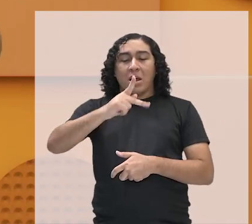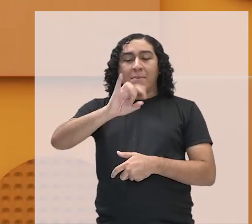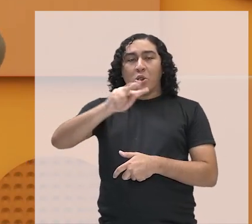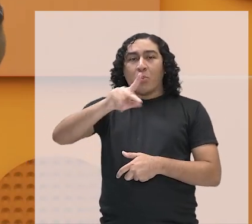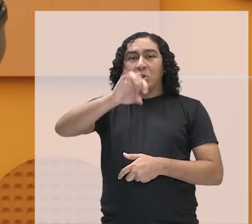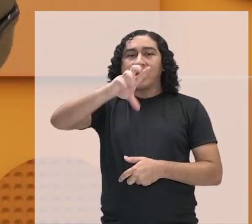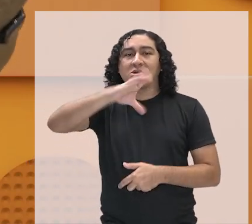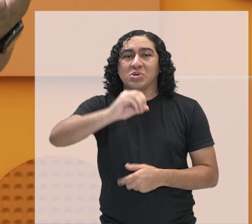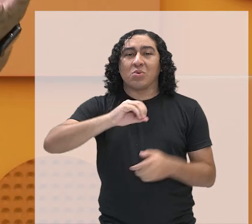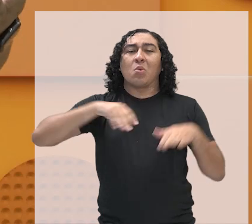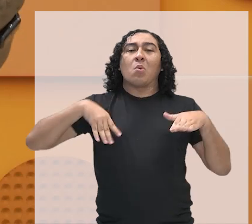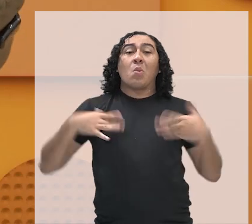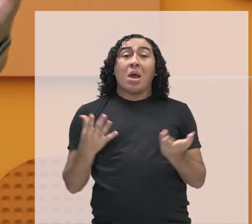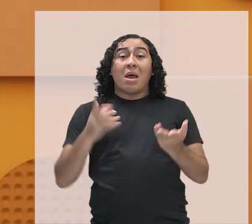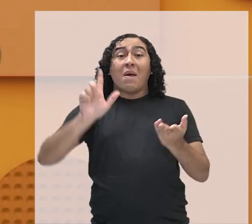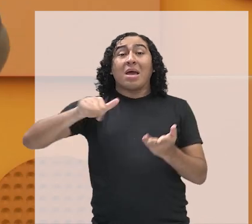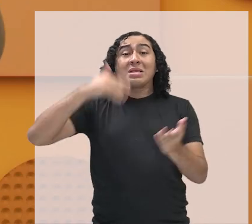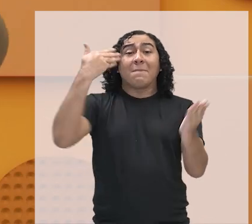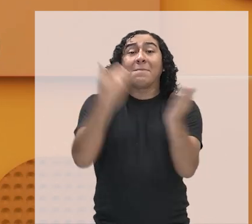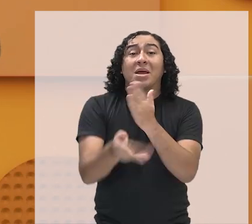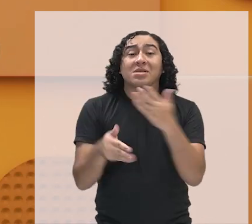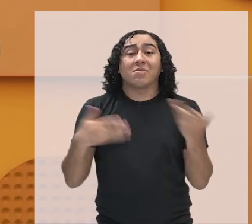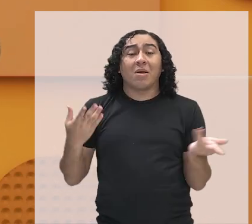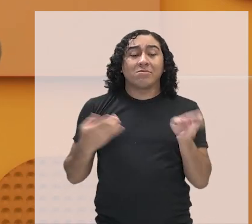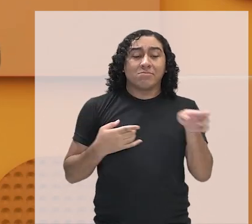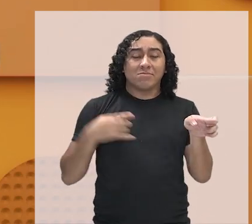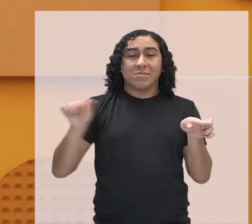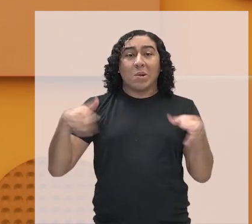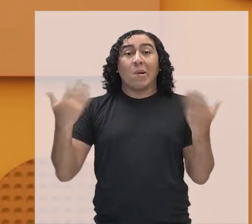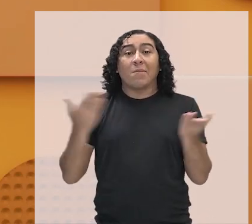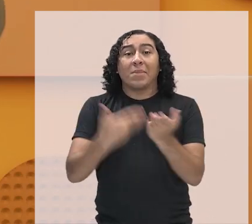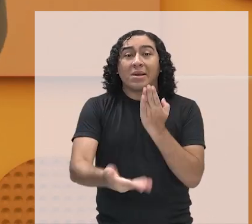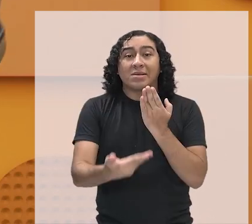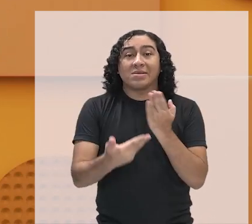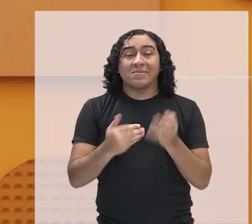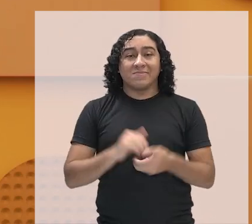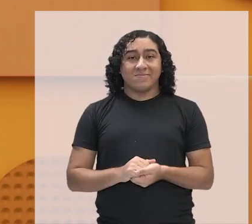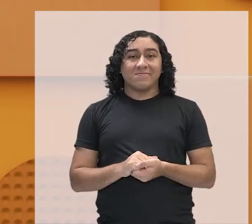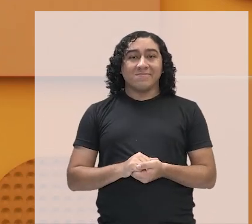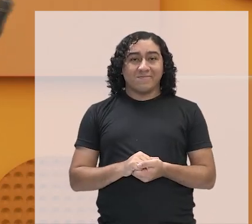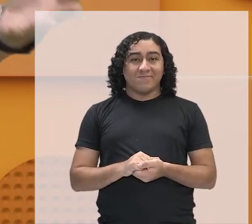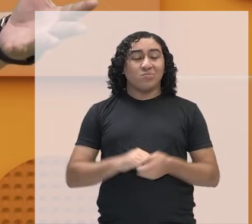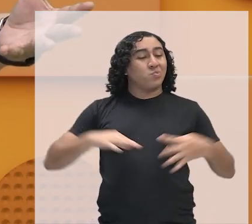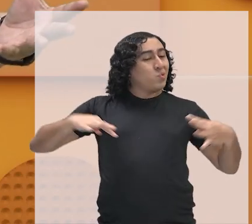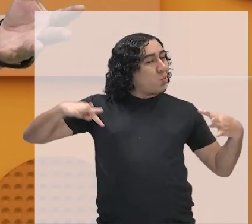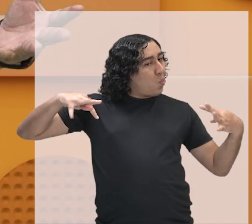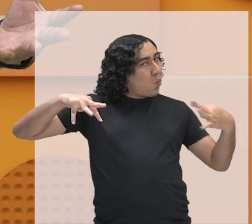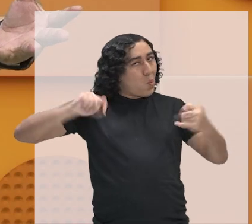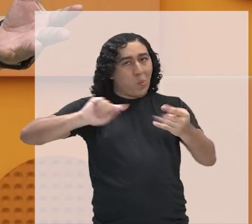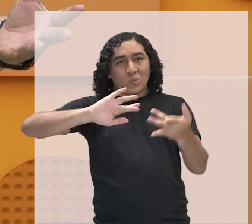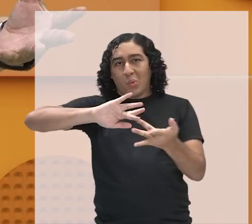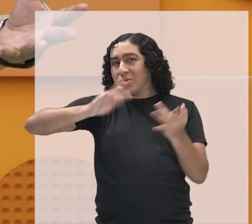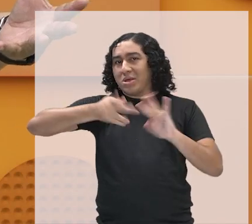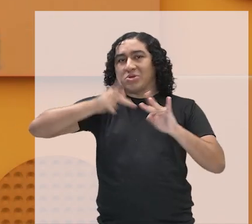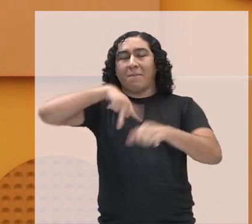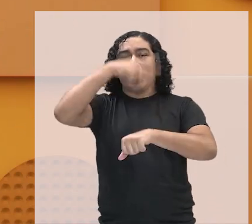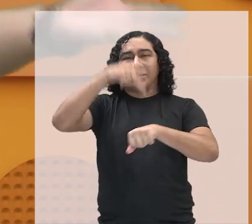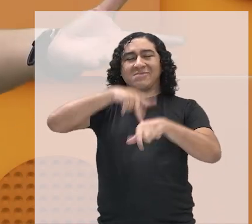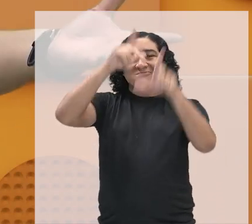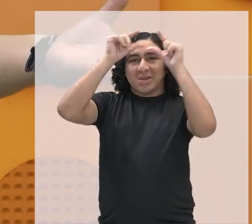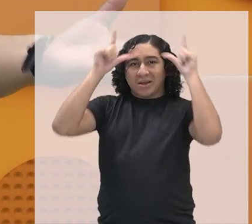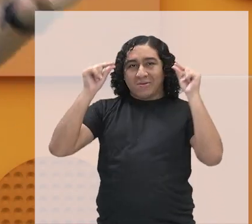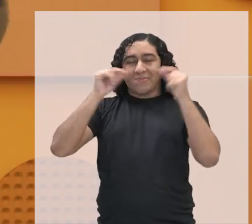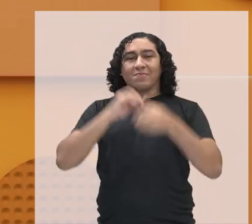destruído desta Guerra do Peloponeso? O próprio mundo grego. Óbvio, né? Se a